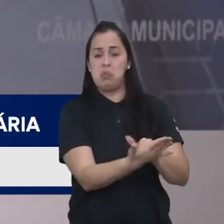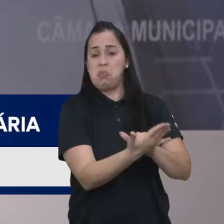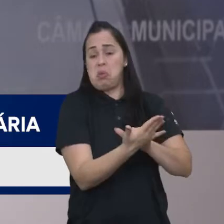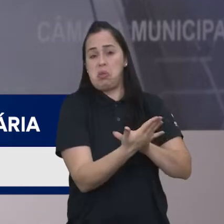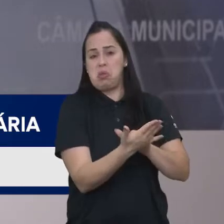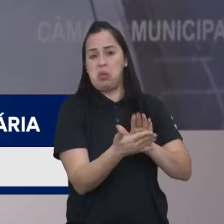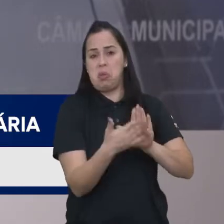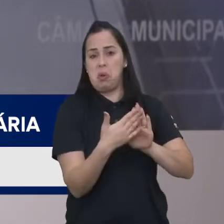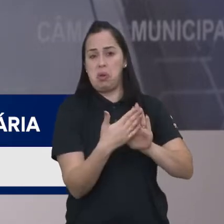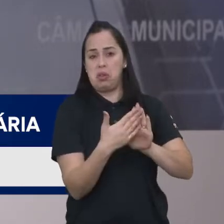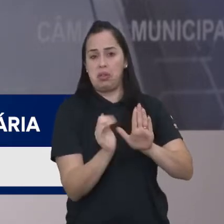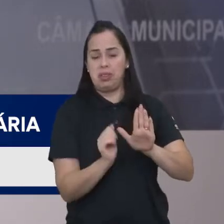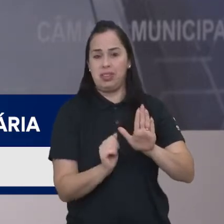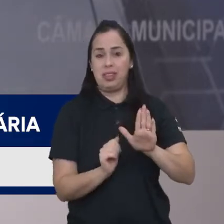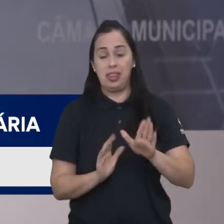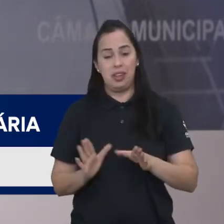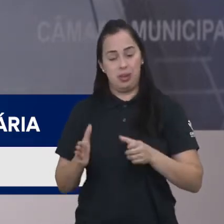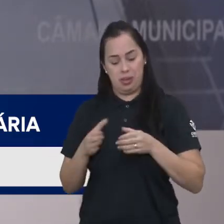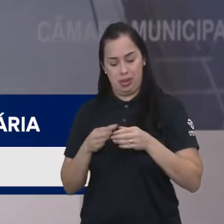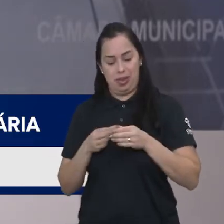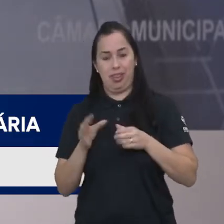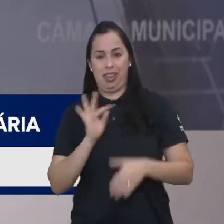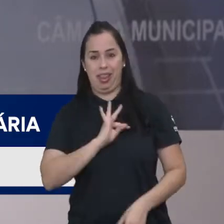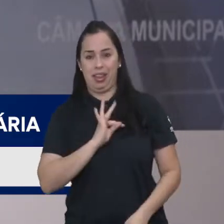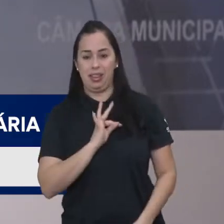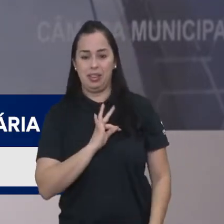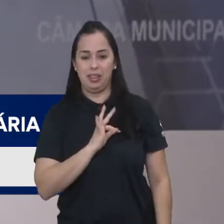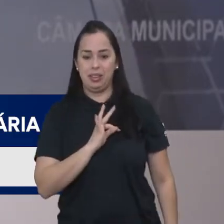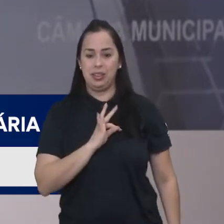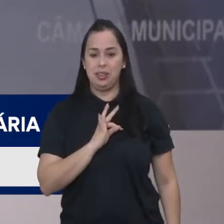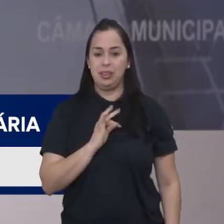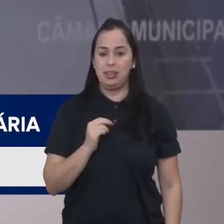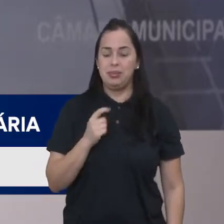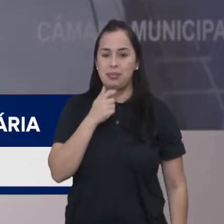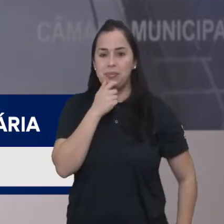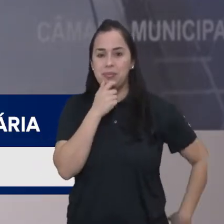apresentam o projeto e os técnicos do município ficam todos